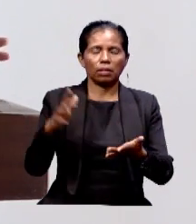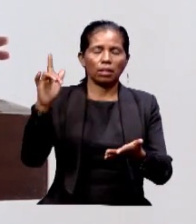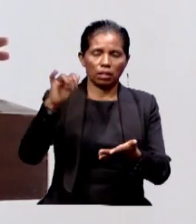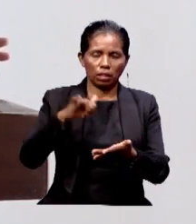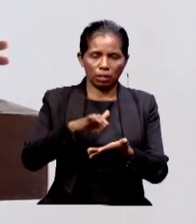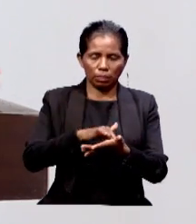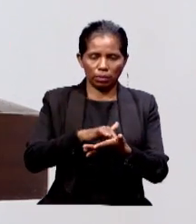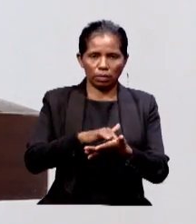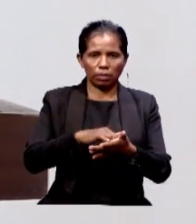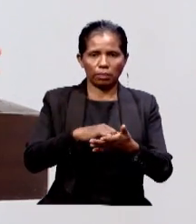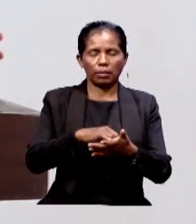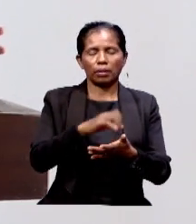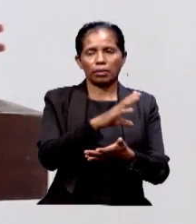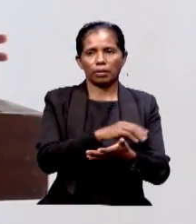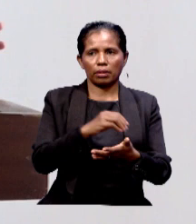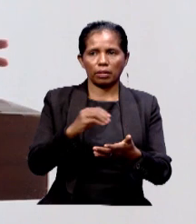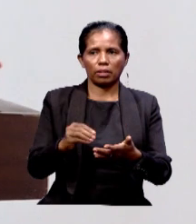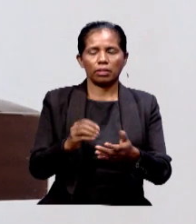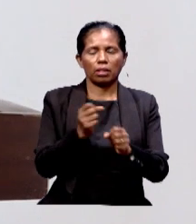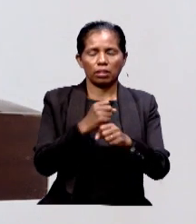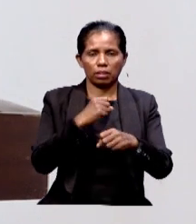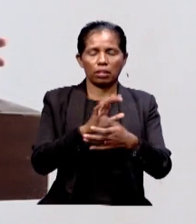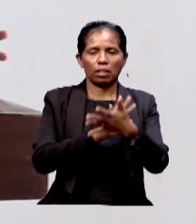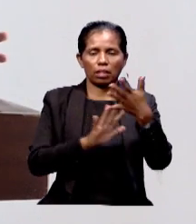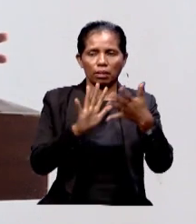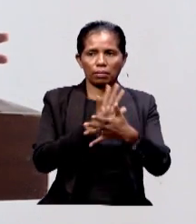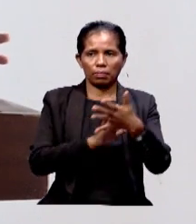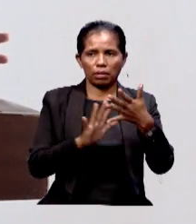Aeroporto Presidente Nicolau Lobato, se celebra e já